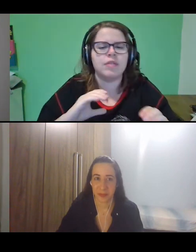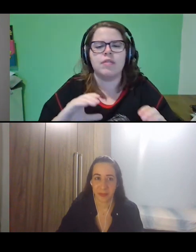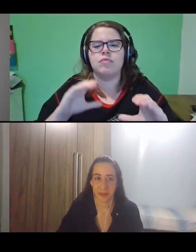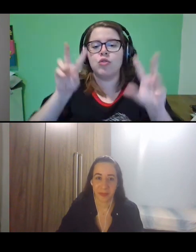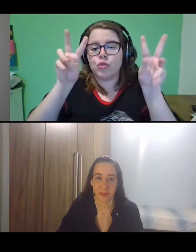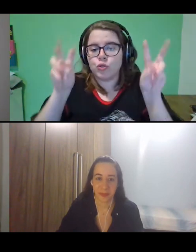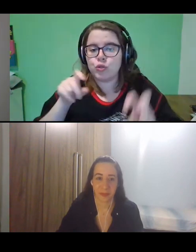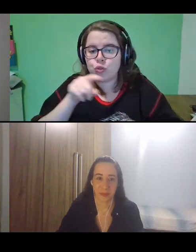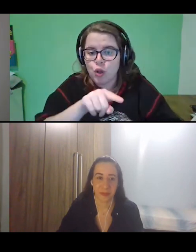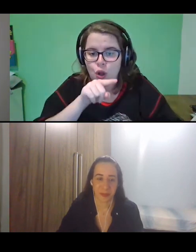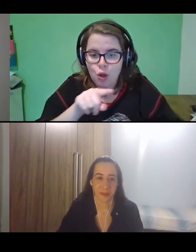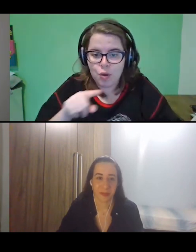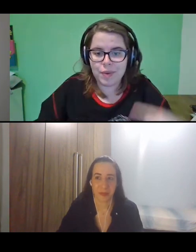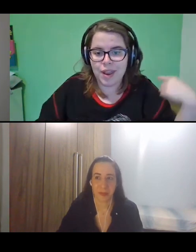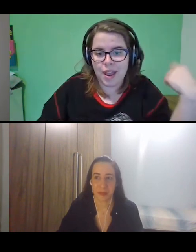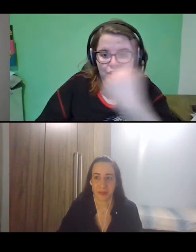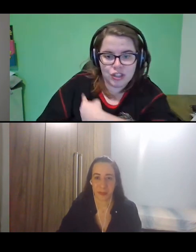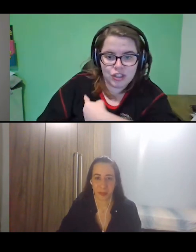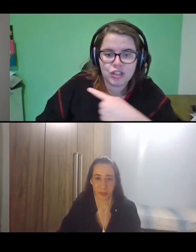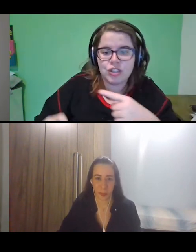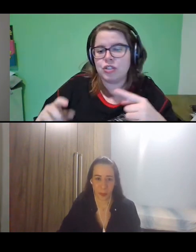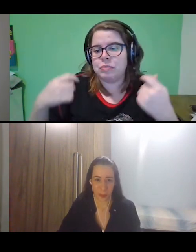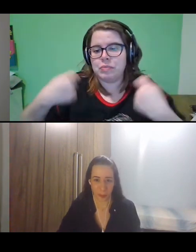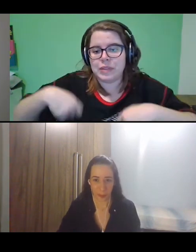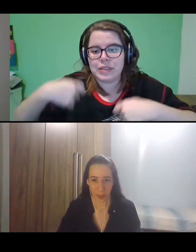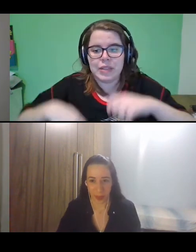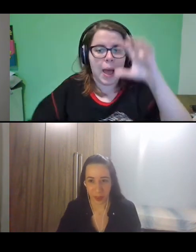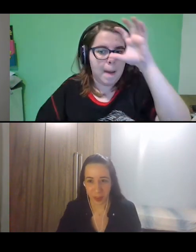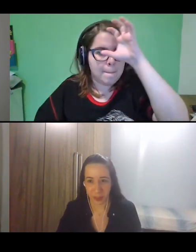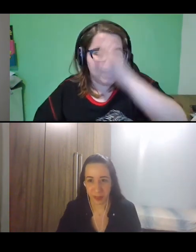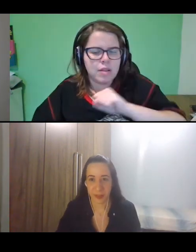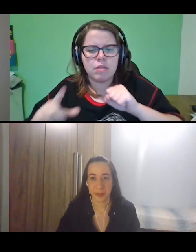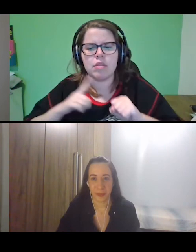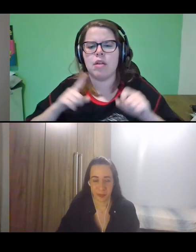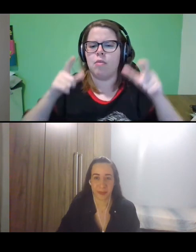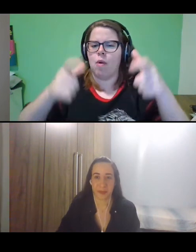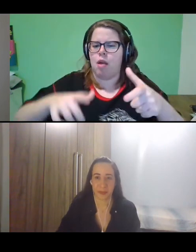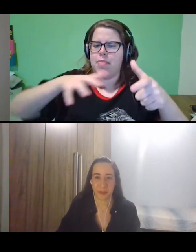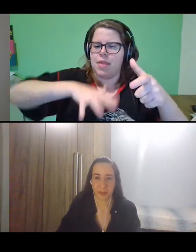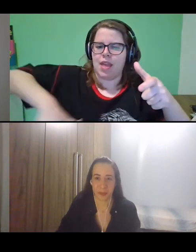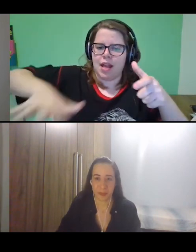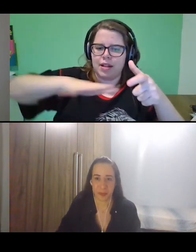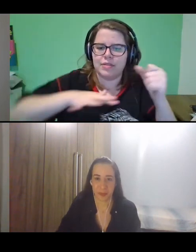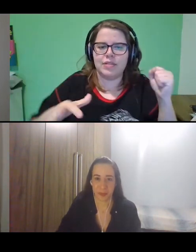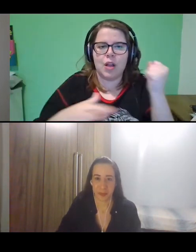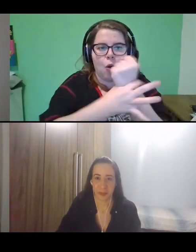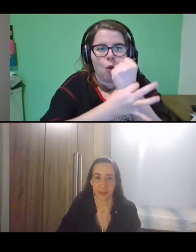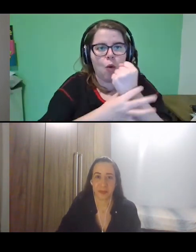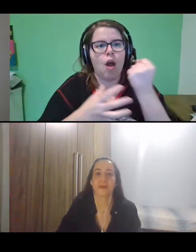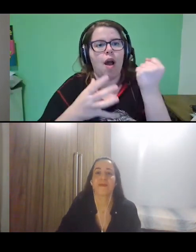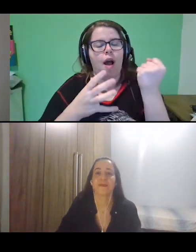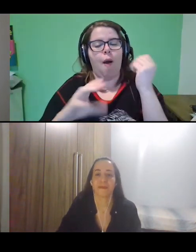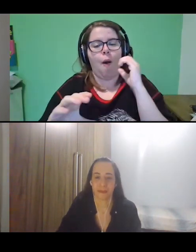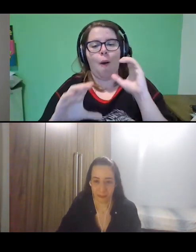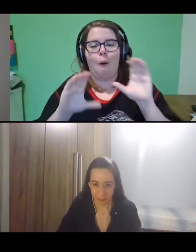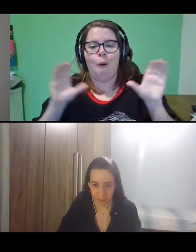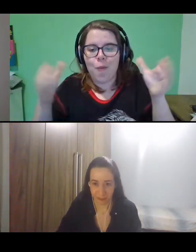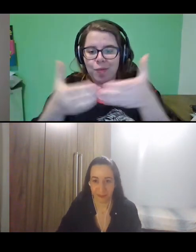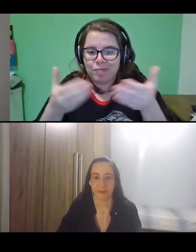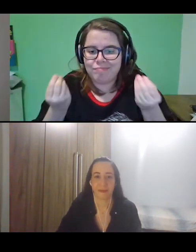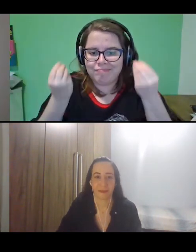assim. A gente aprender e ter esse ambiente seguro que as comunidades, elas proporcionam, né?